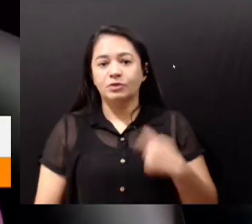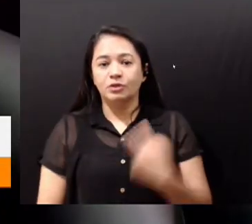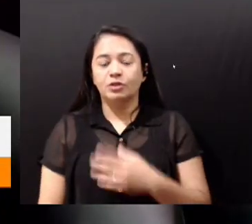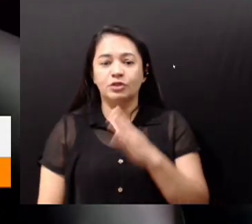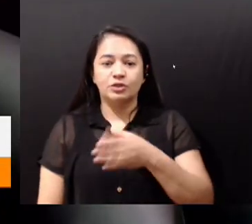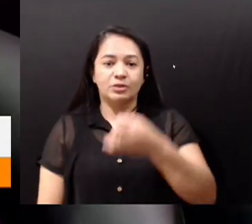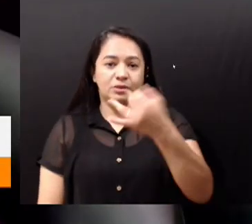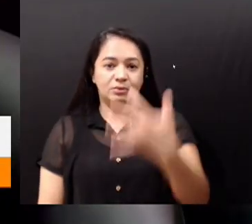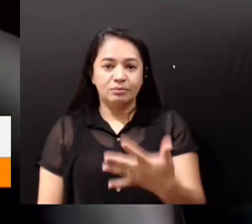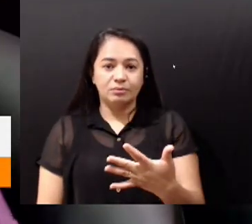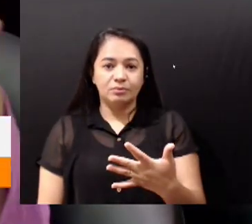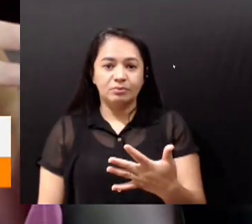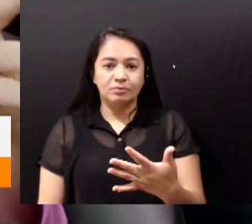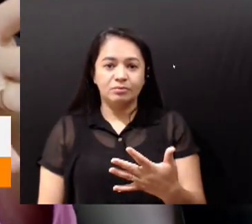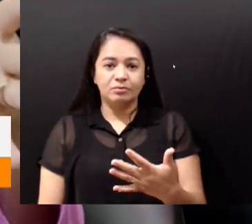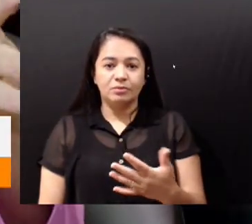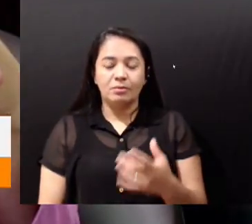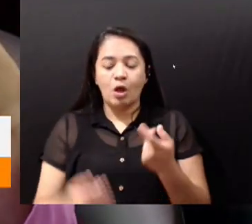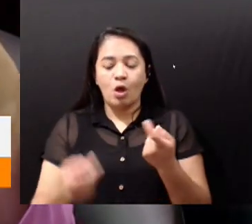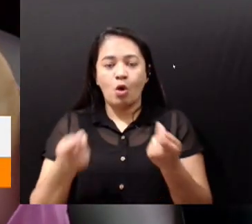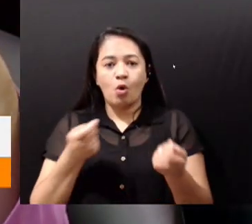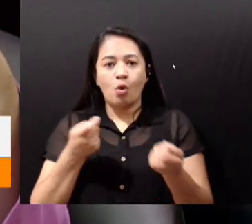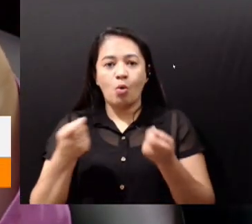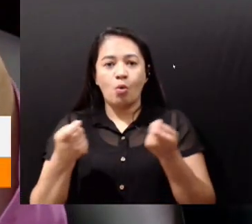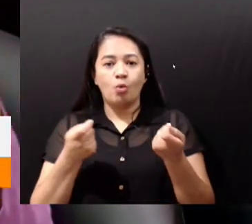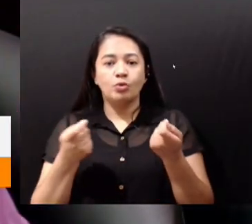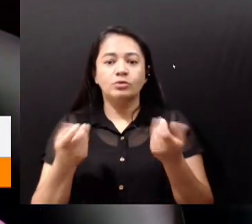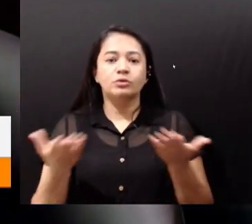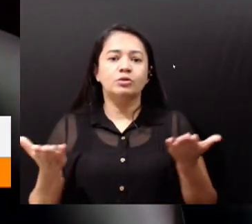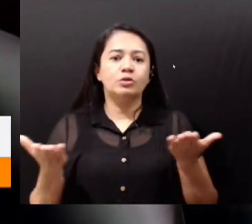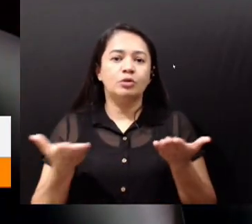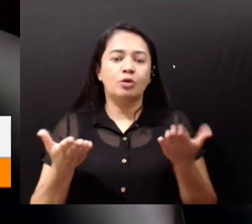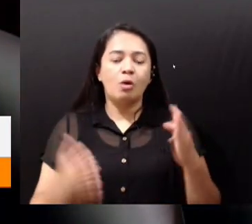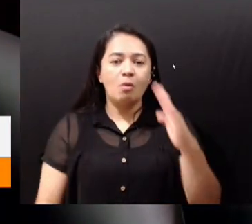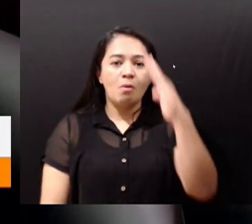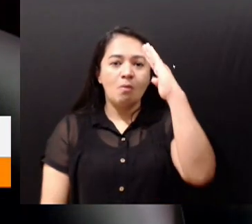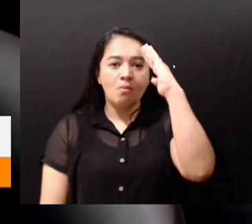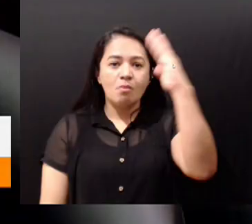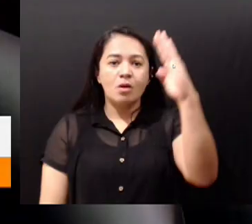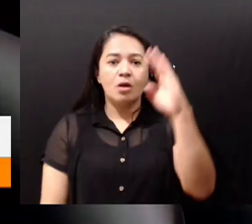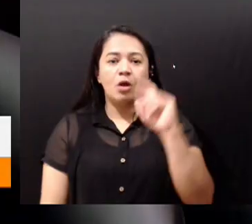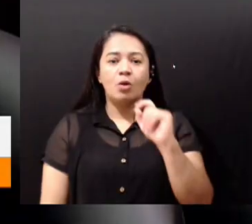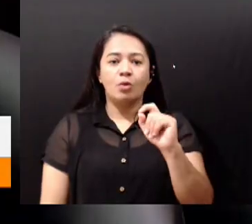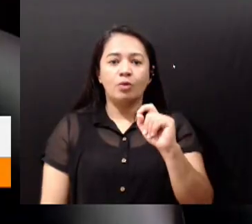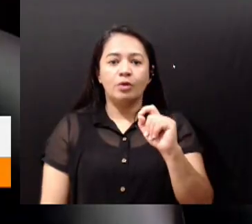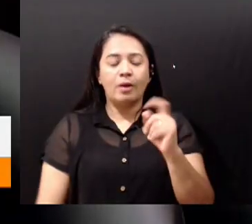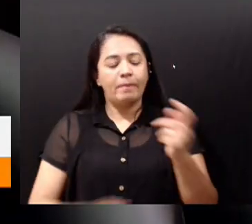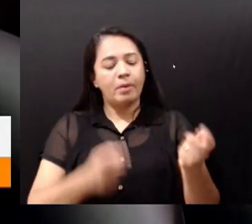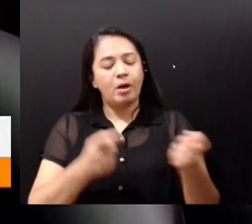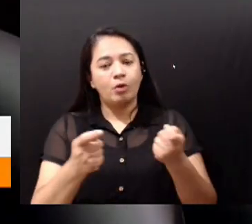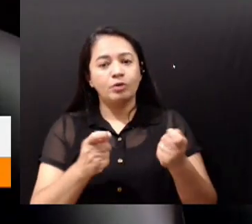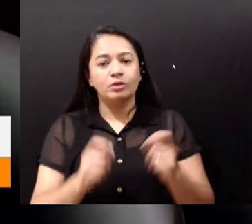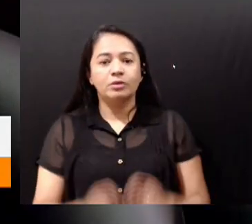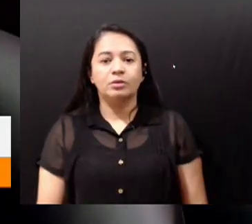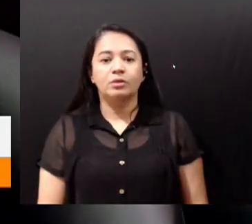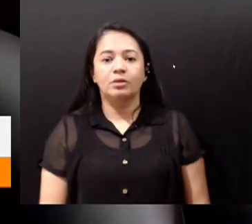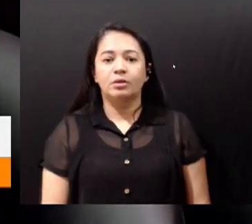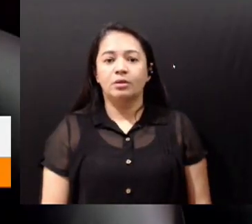E aí, o controle, hoje, o principal ponto para controle desses pacientes seria a